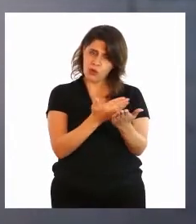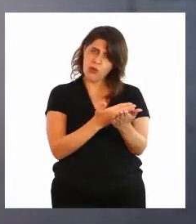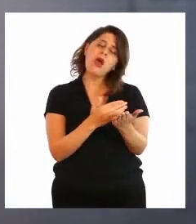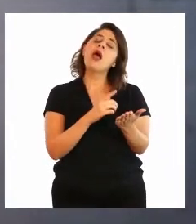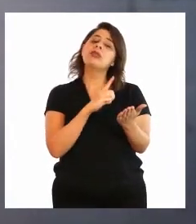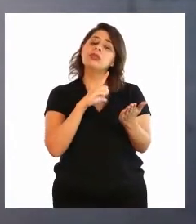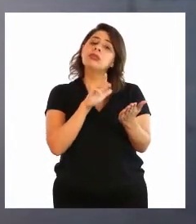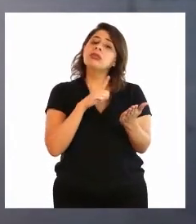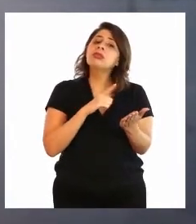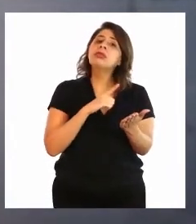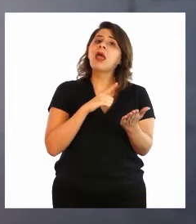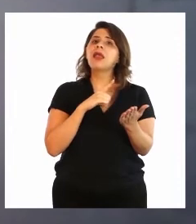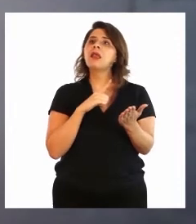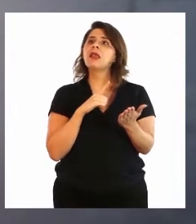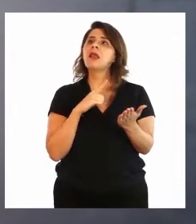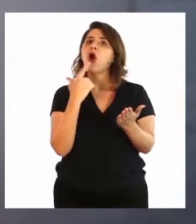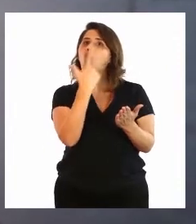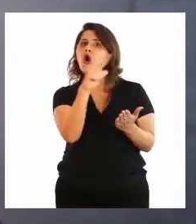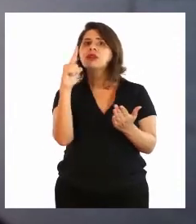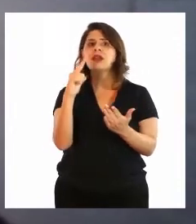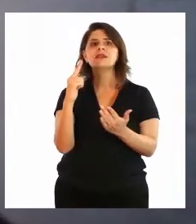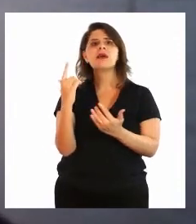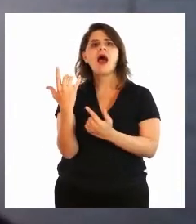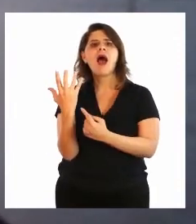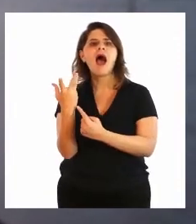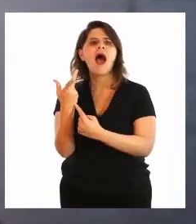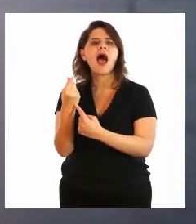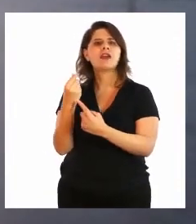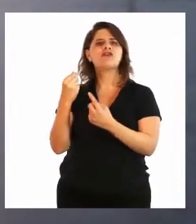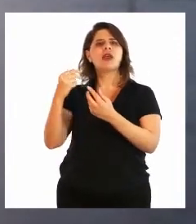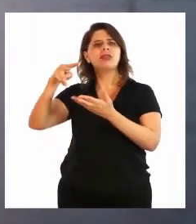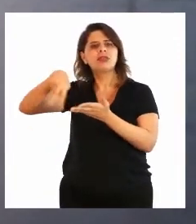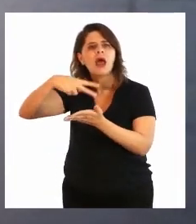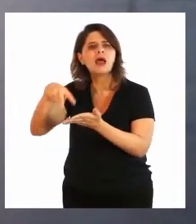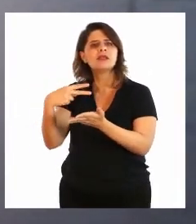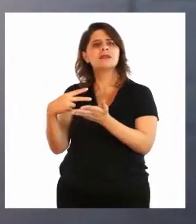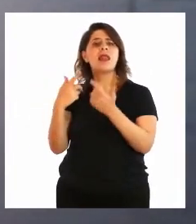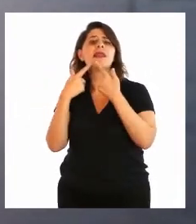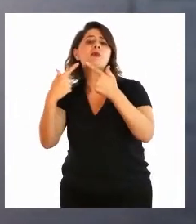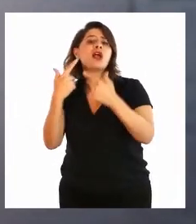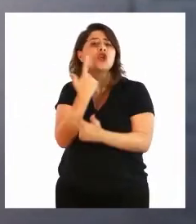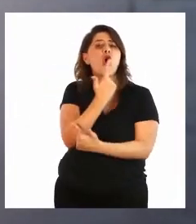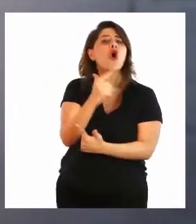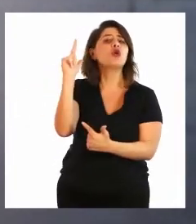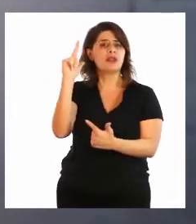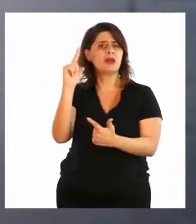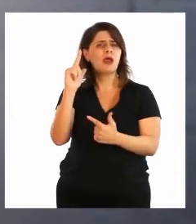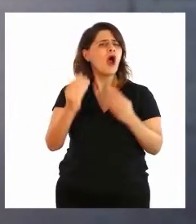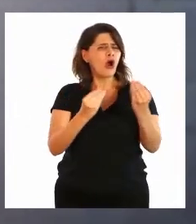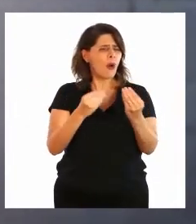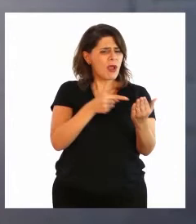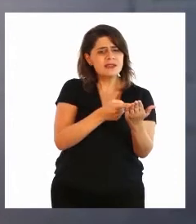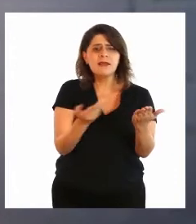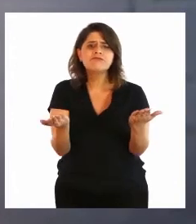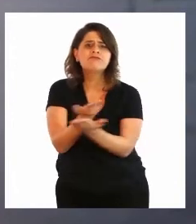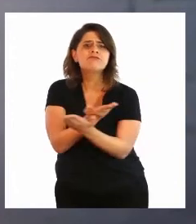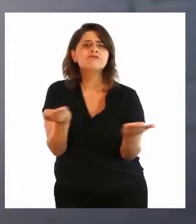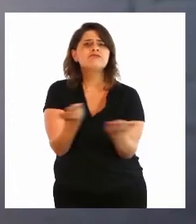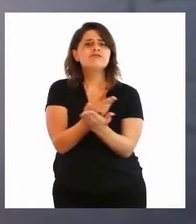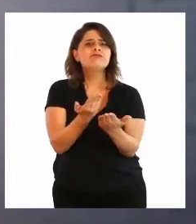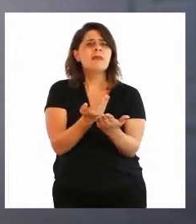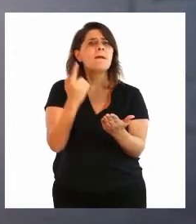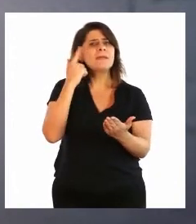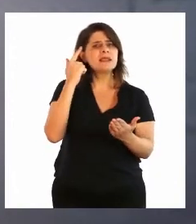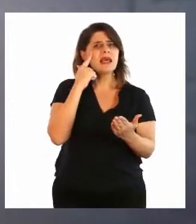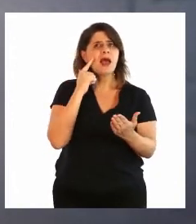e a dança. Como a Bienal aborda essas interfaces de linguagens cênicas com as artes visuais?